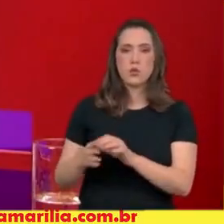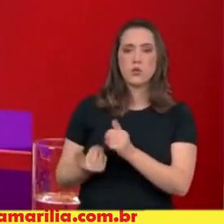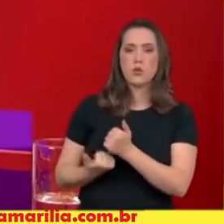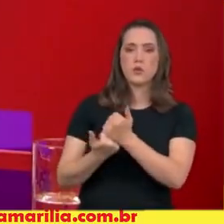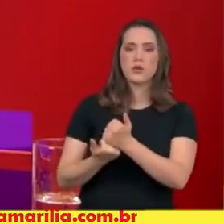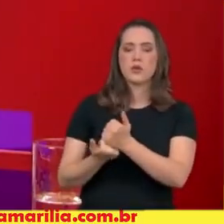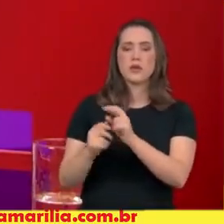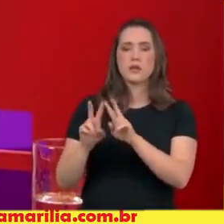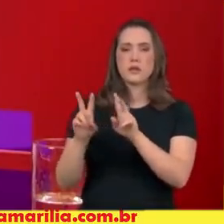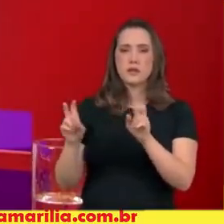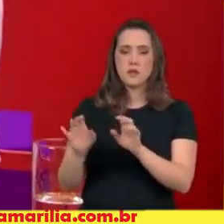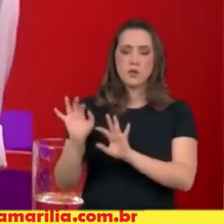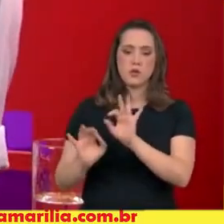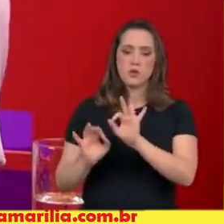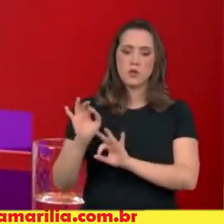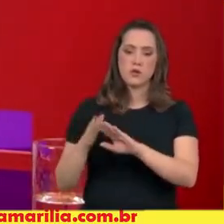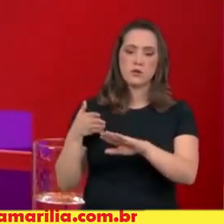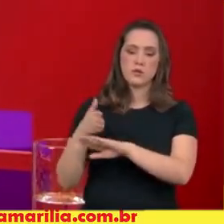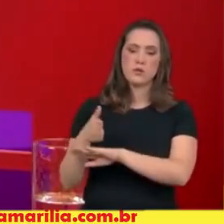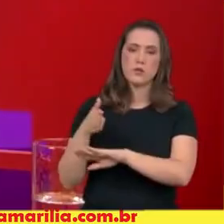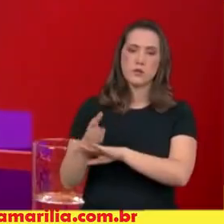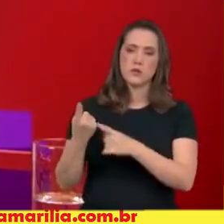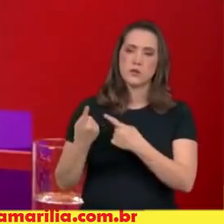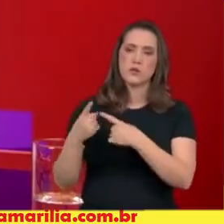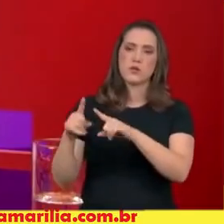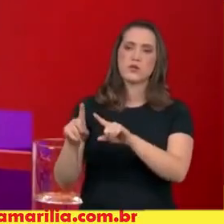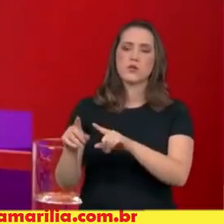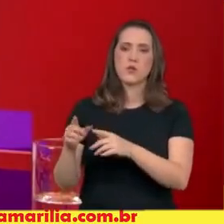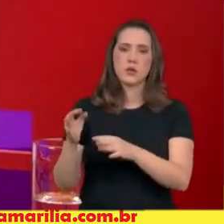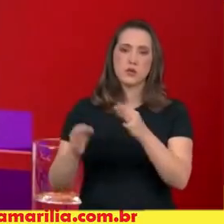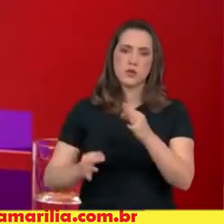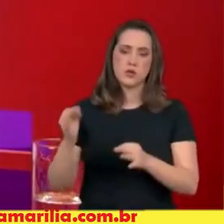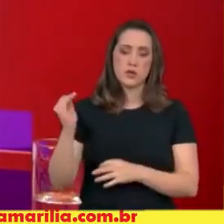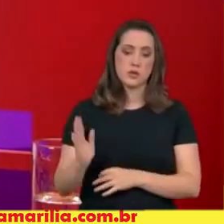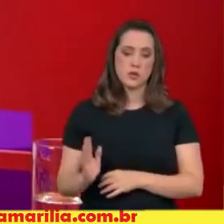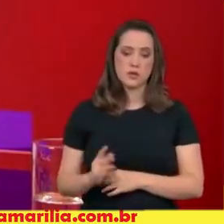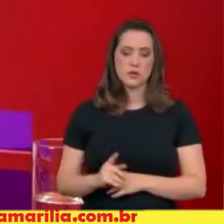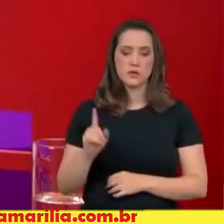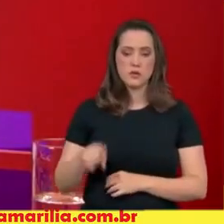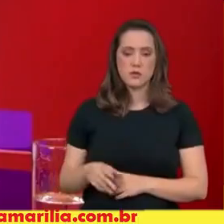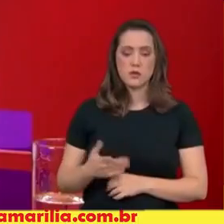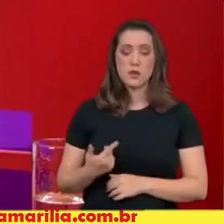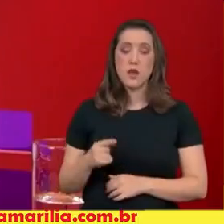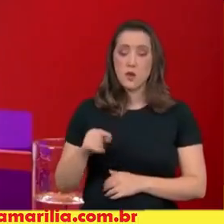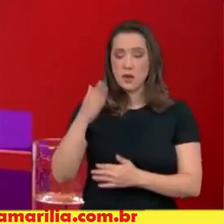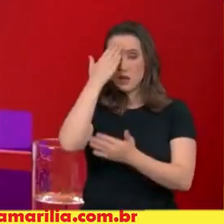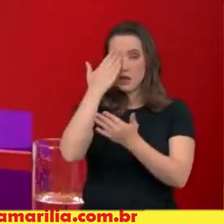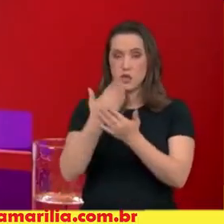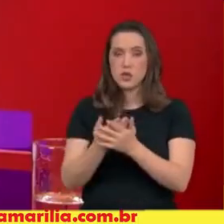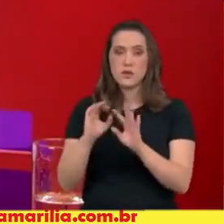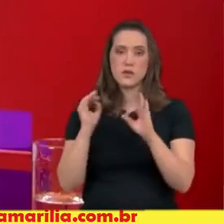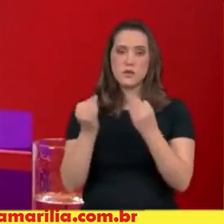talvez organizar uma intervenção contra o judiciário brasileiro. É uma grande aposta da família